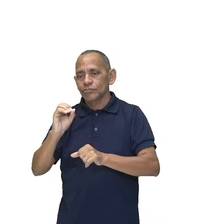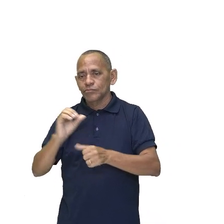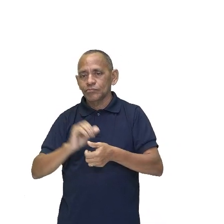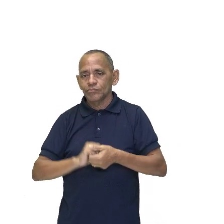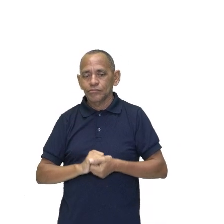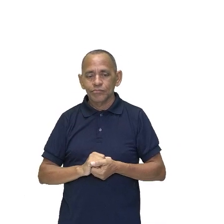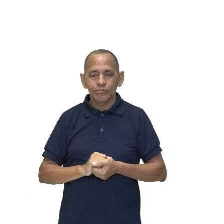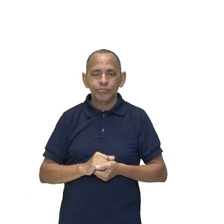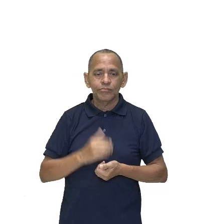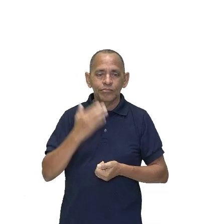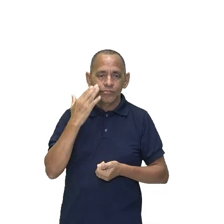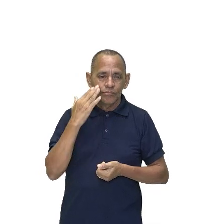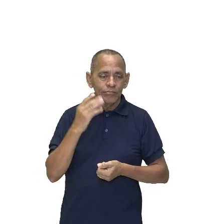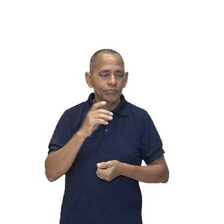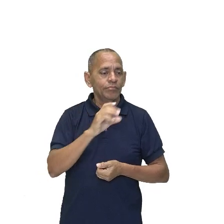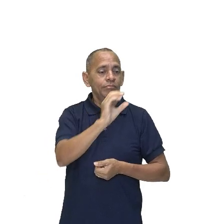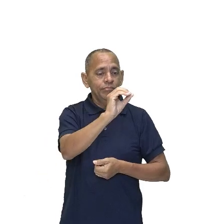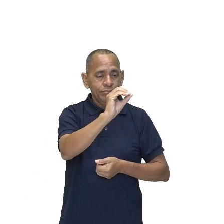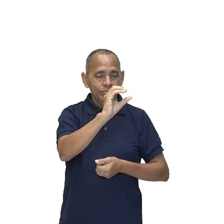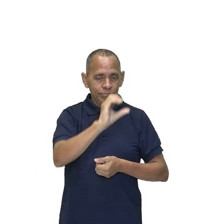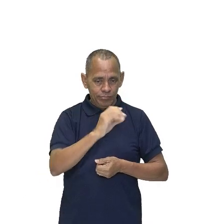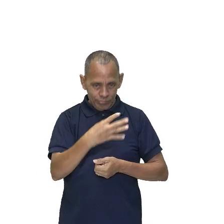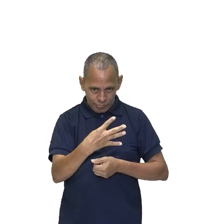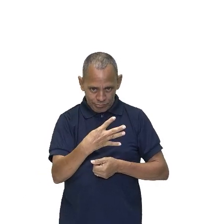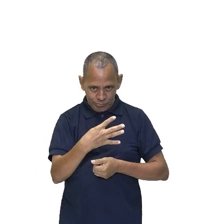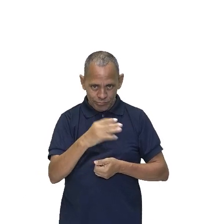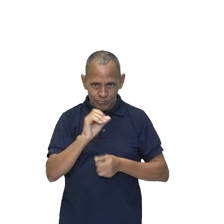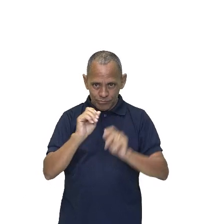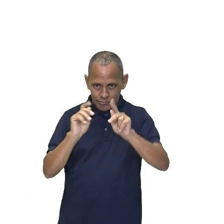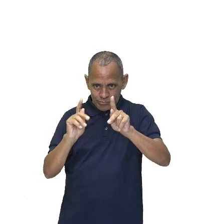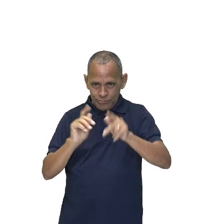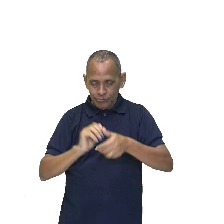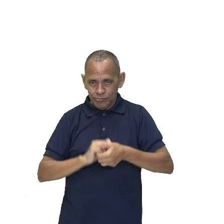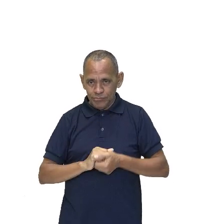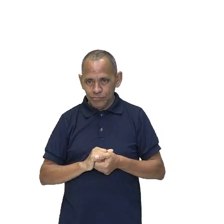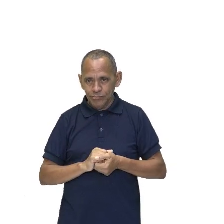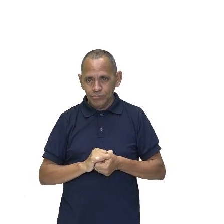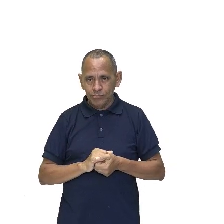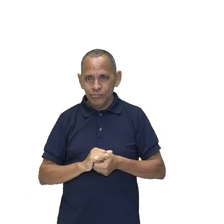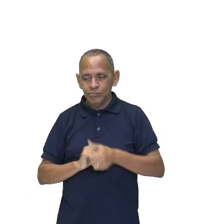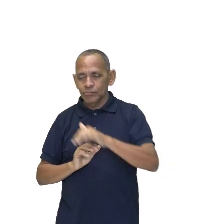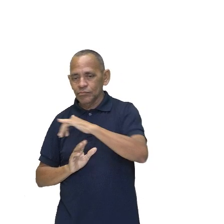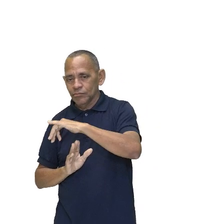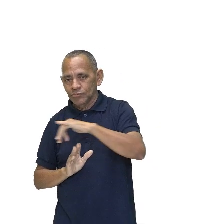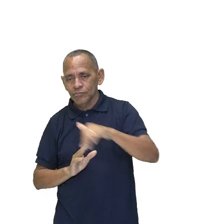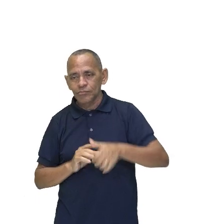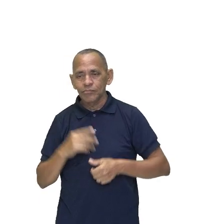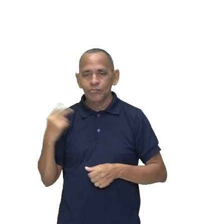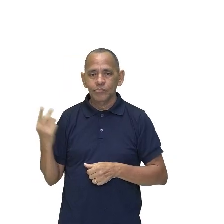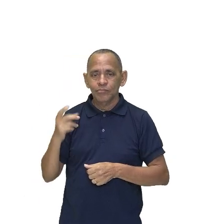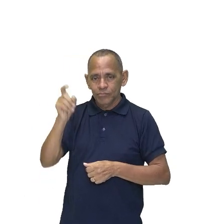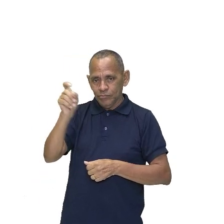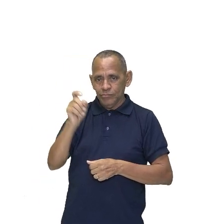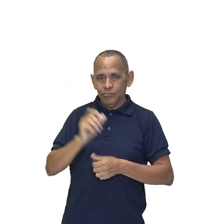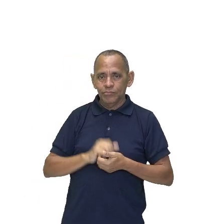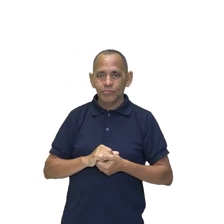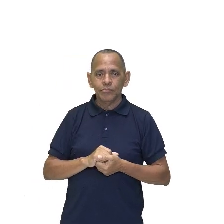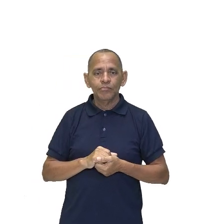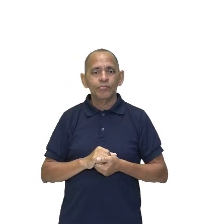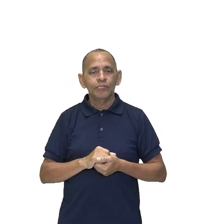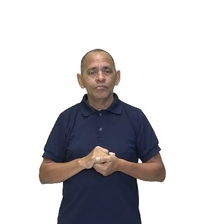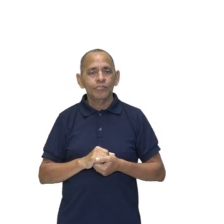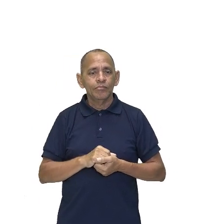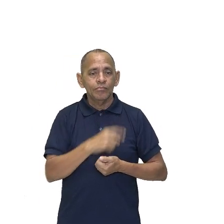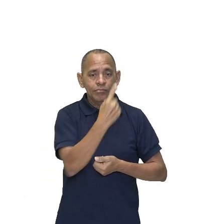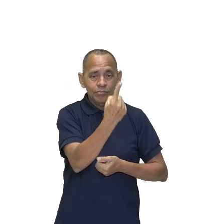então, 0 e 4, tá certo? Próximo valor de x ali que eu atribuí é o valor de